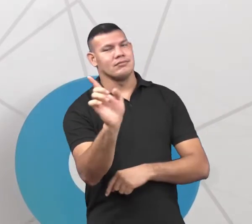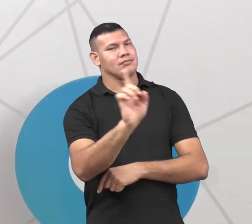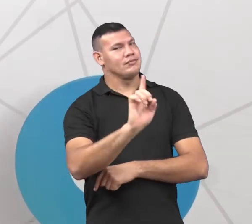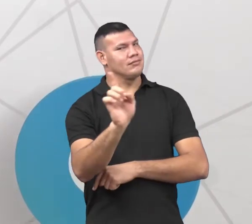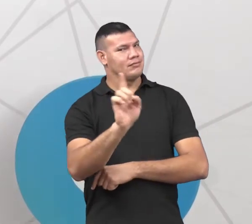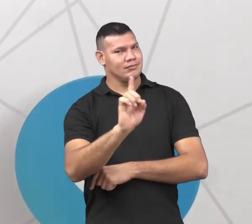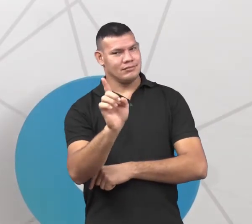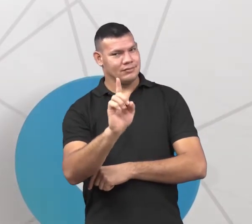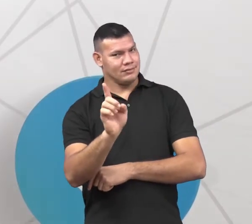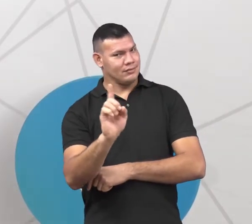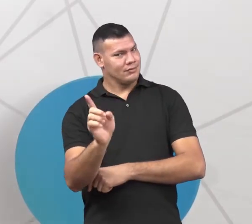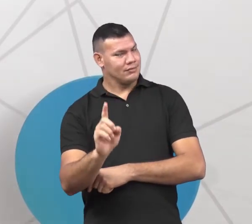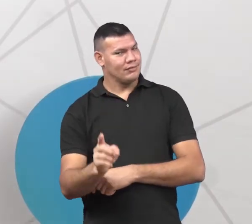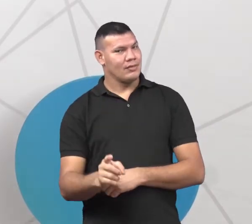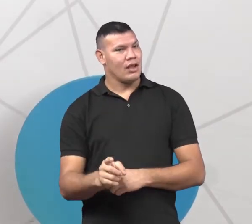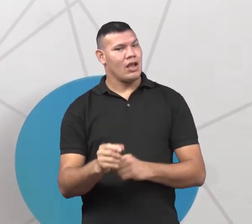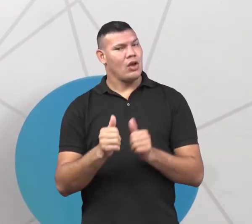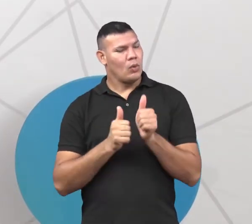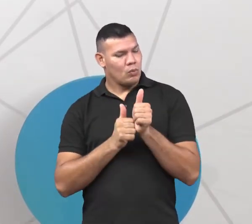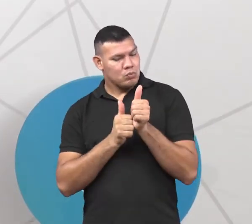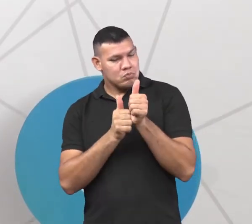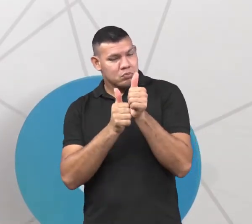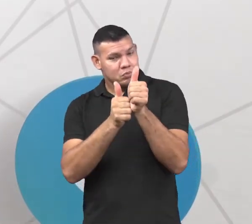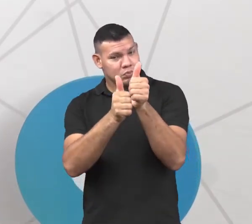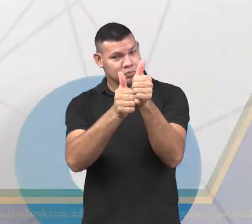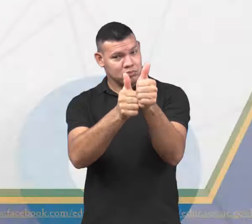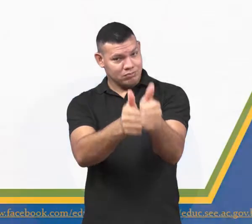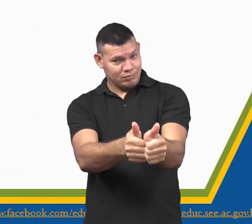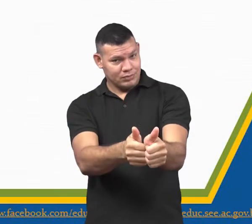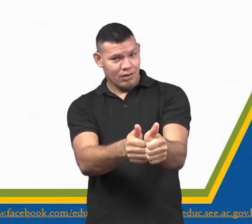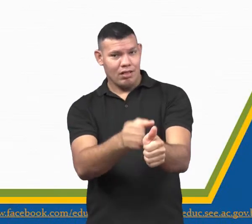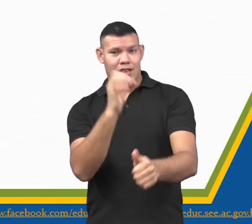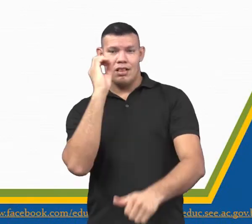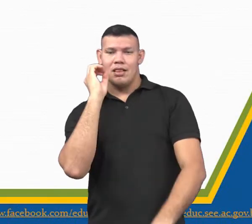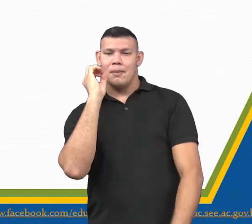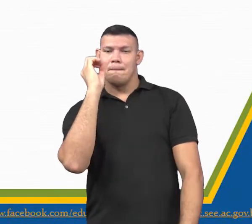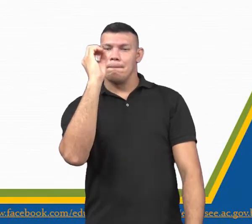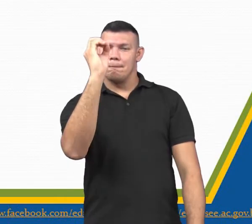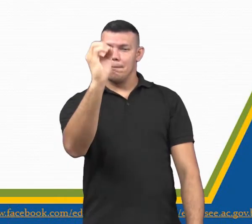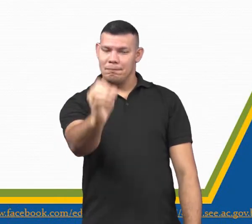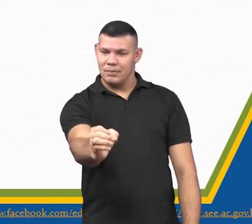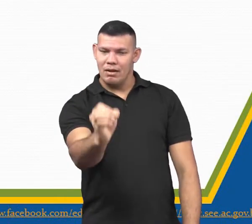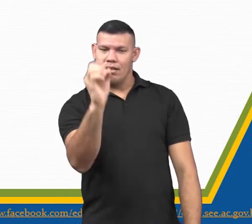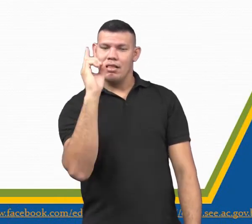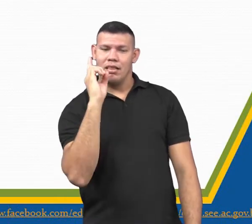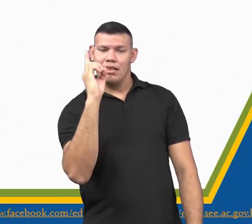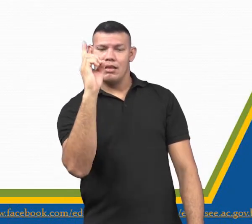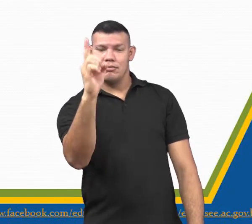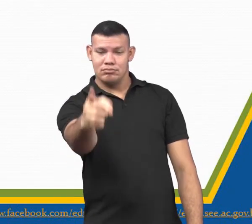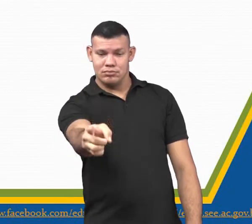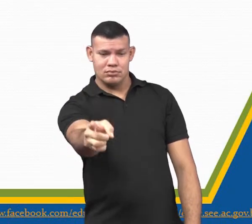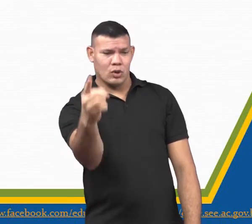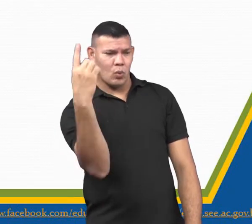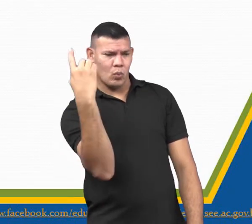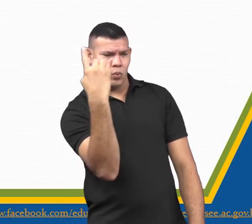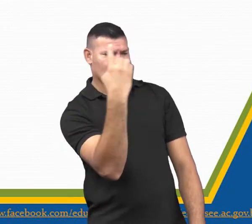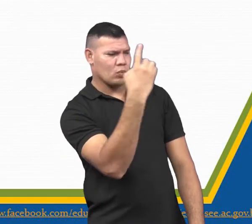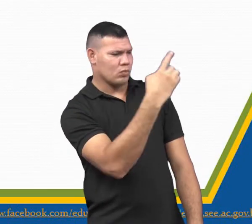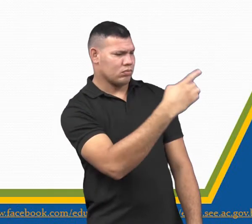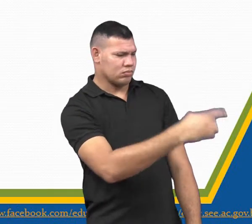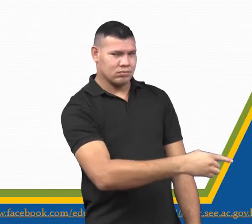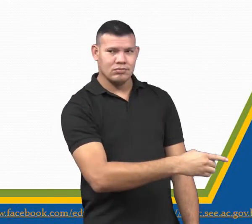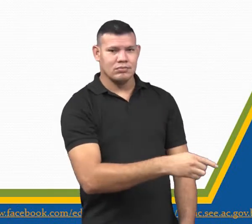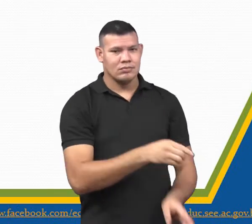bien? El imperativo también es utilizado para dar instrucciones, para